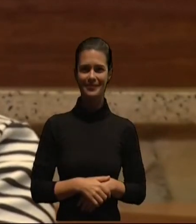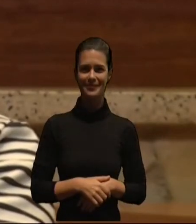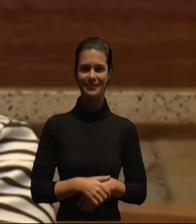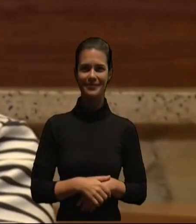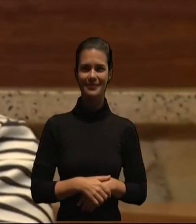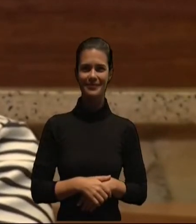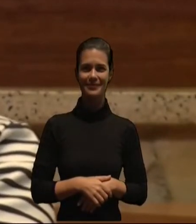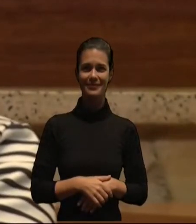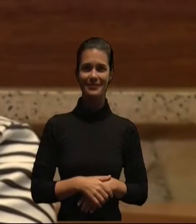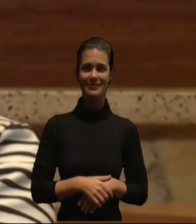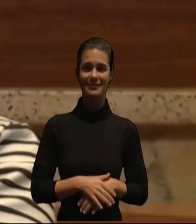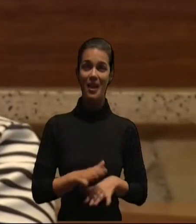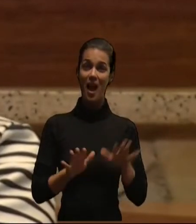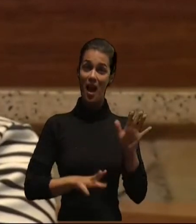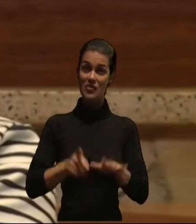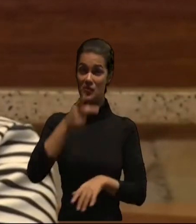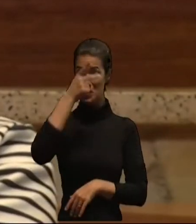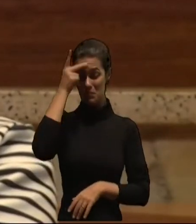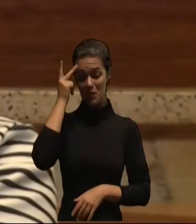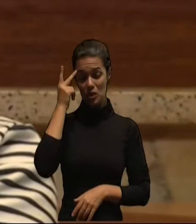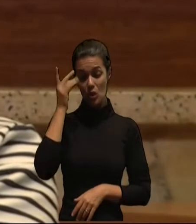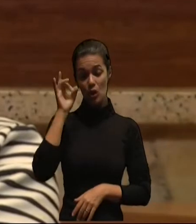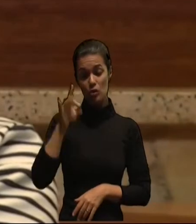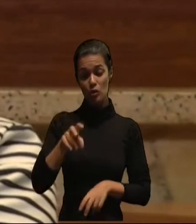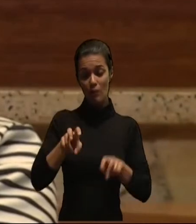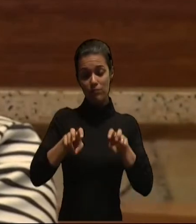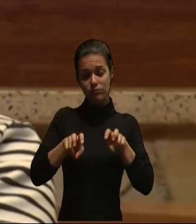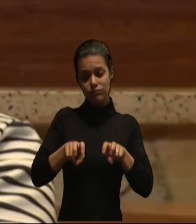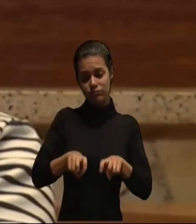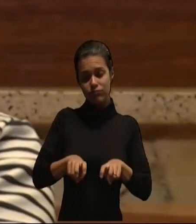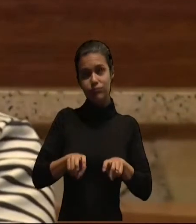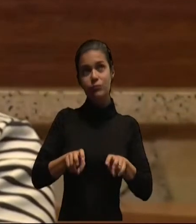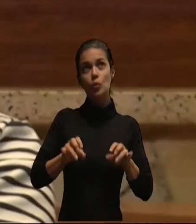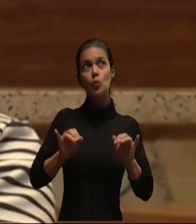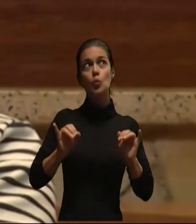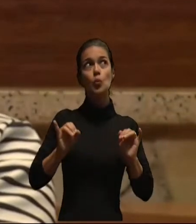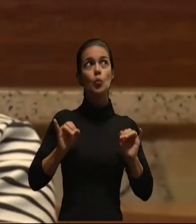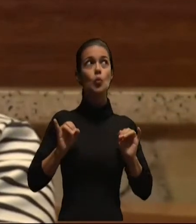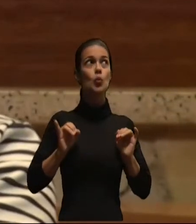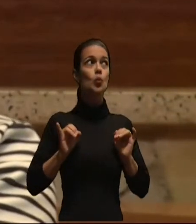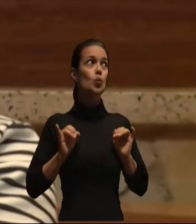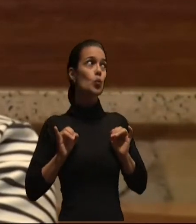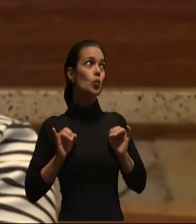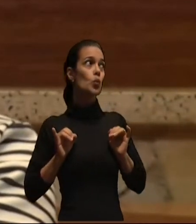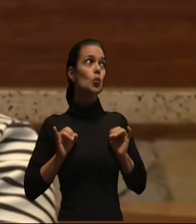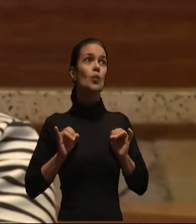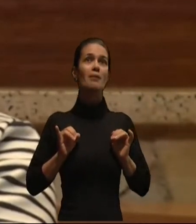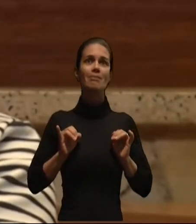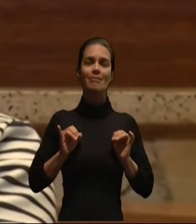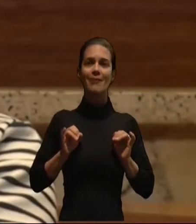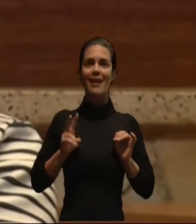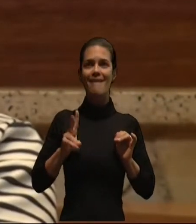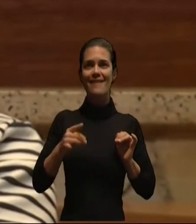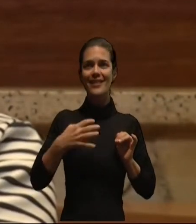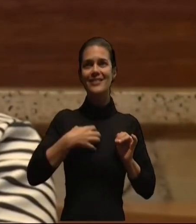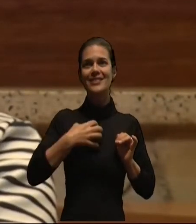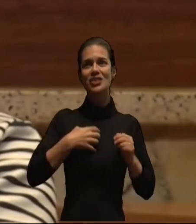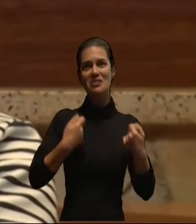ficam nos nossos bancos sentados vão sentir que tem um papel, que tem muita coisa a ser feita. E